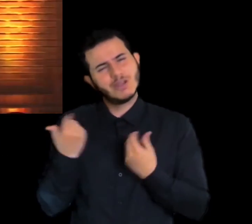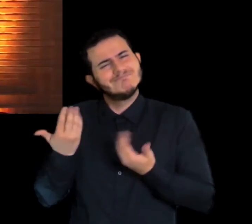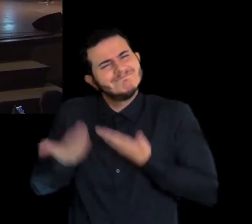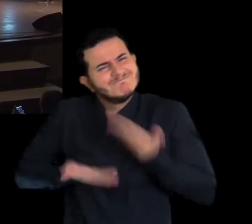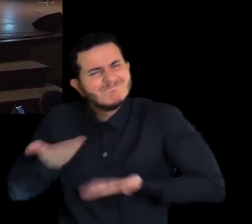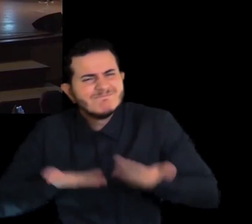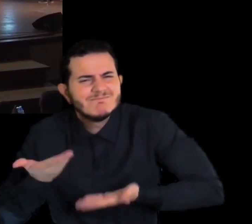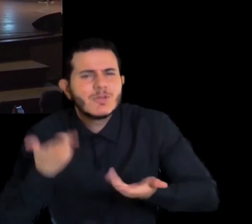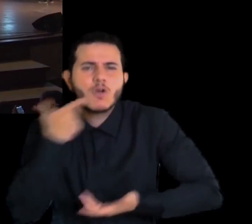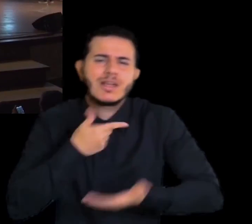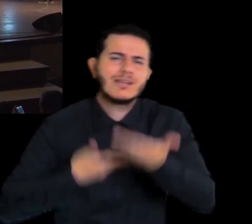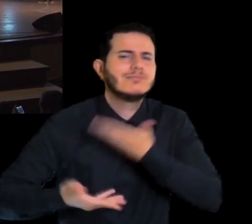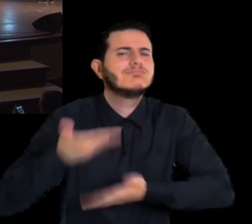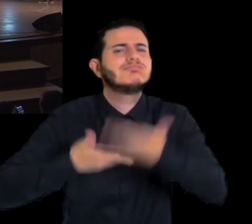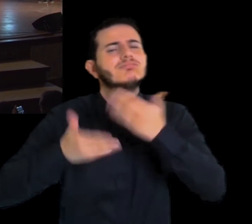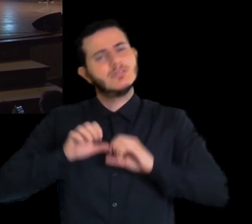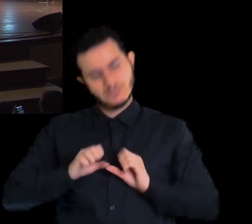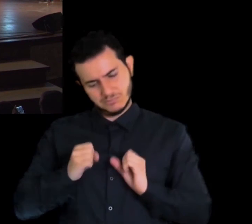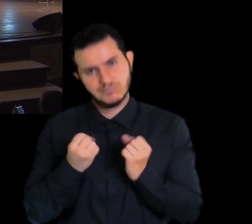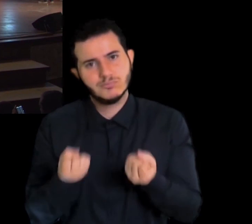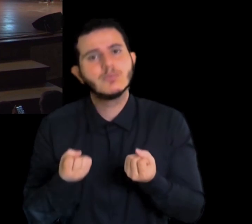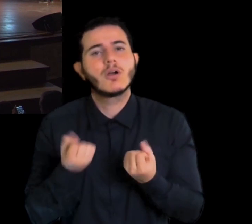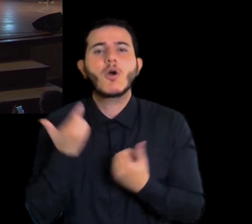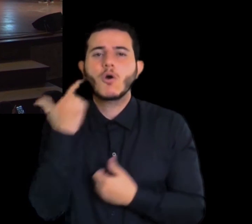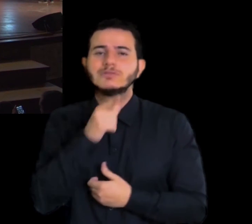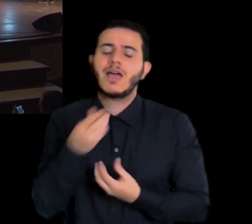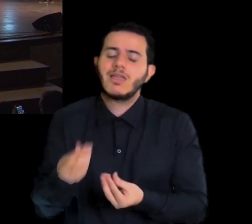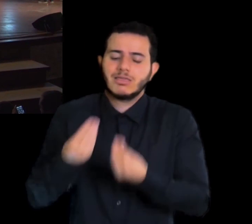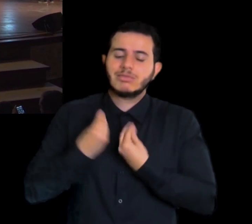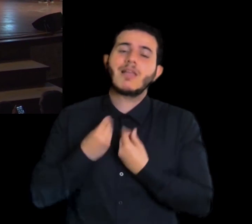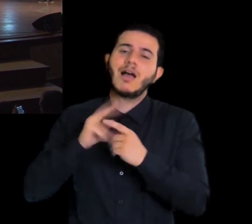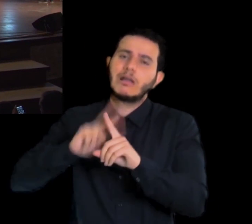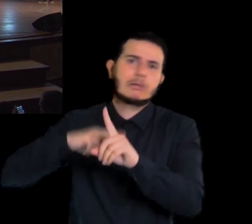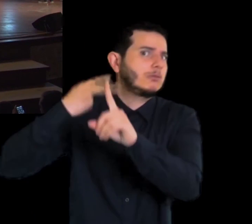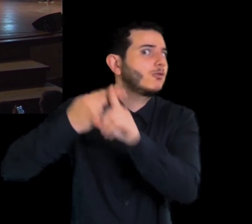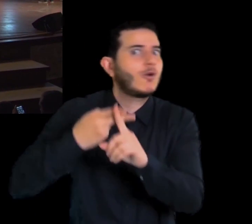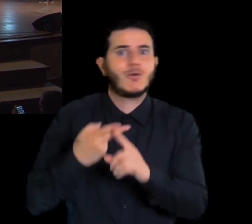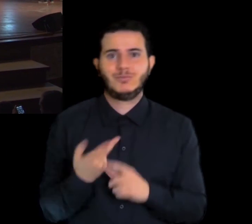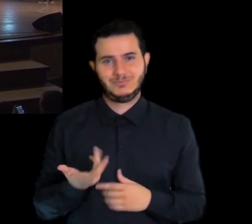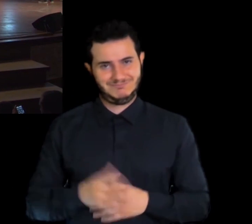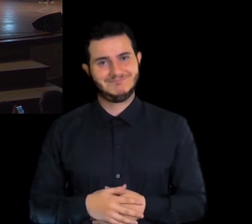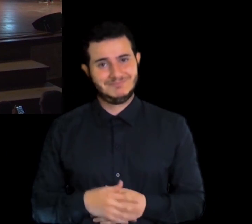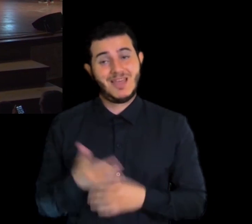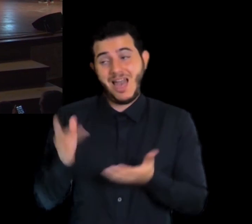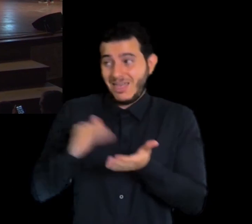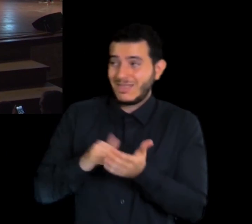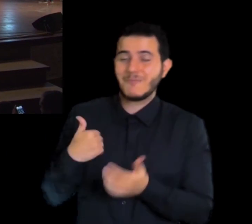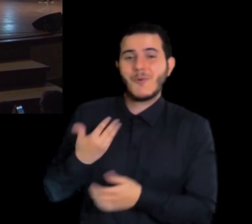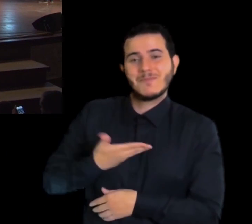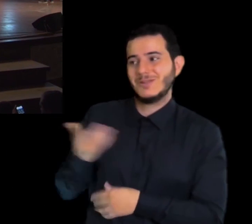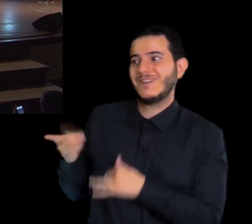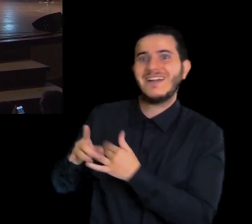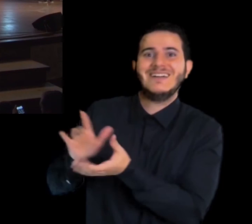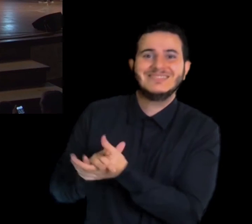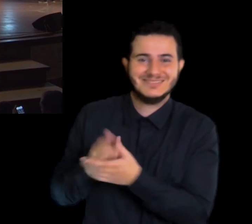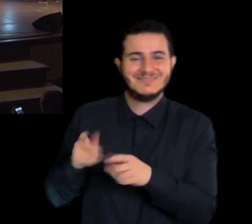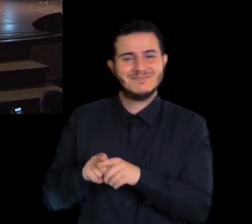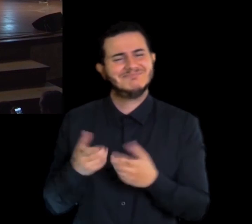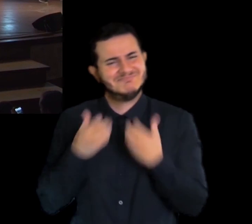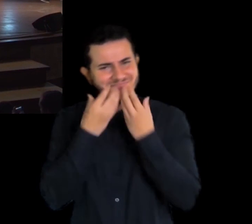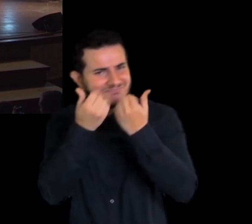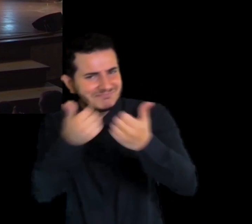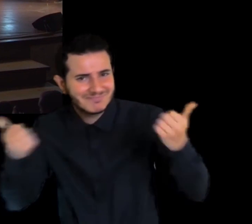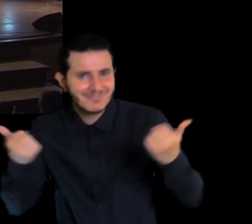ela crescer, ela vai crescer e vai dar frutos muito mais do que você precisa. Até para o meu amigo que quis casar. Beleza, galera? Acho que era isso que eu